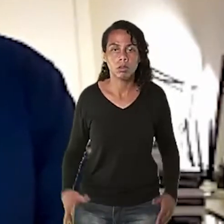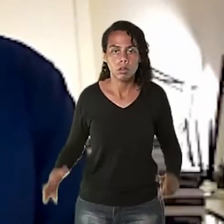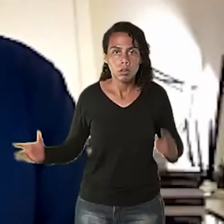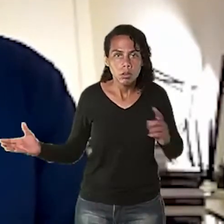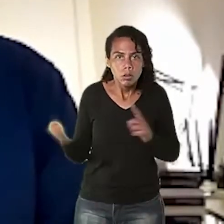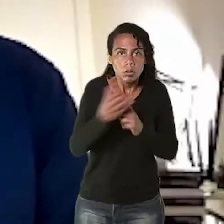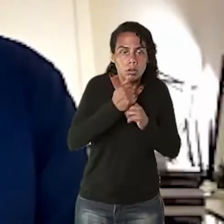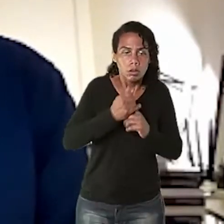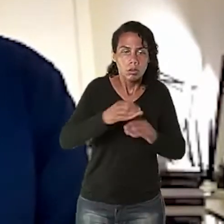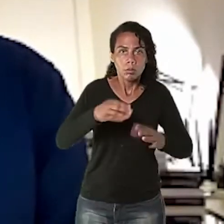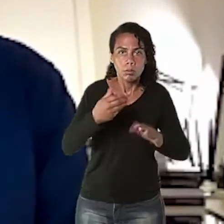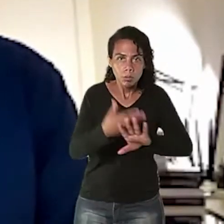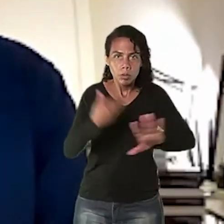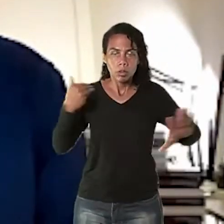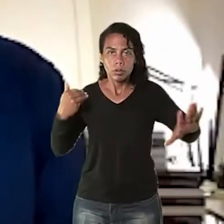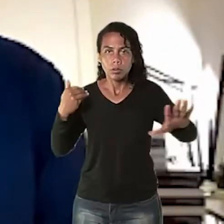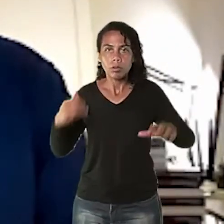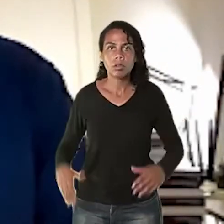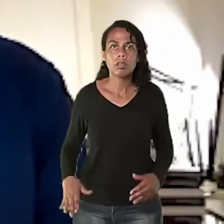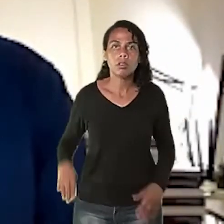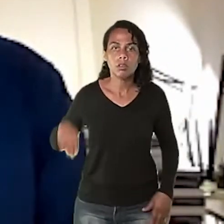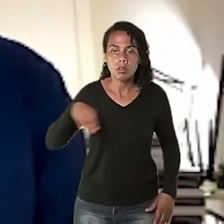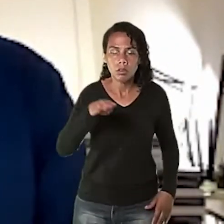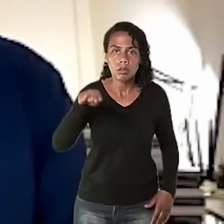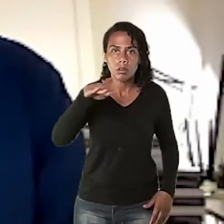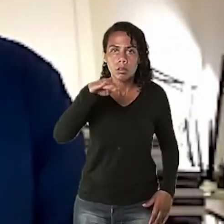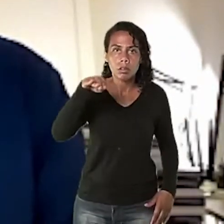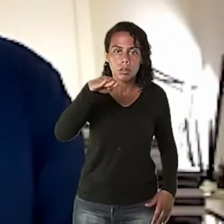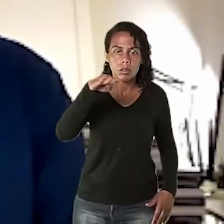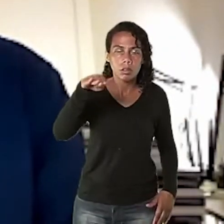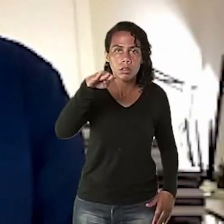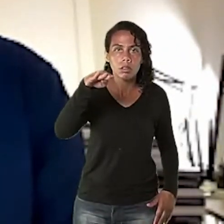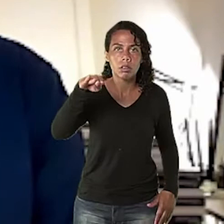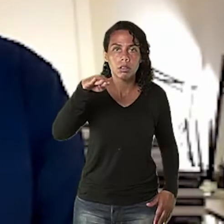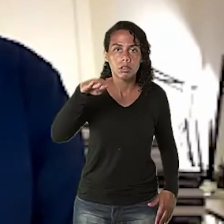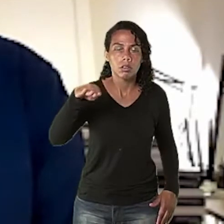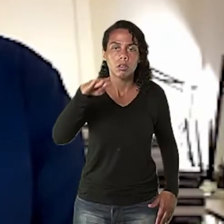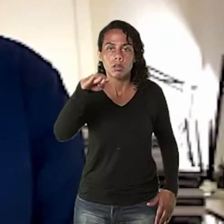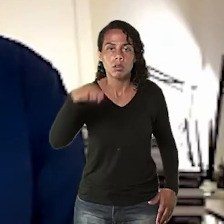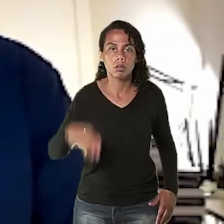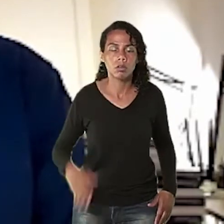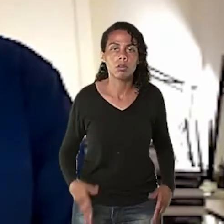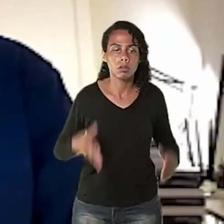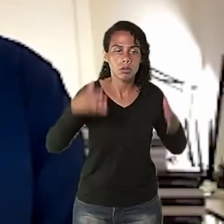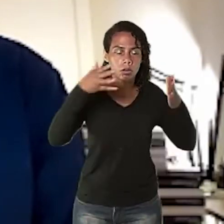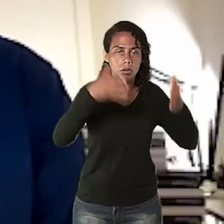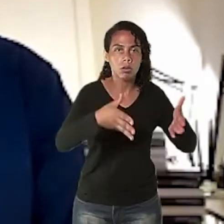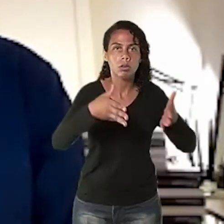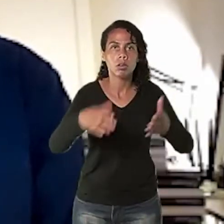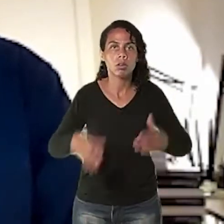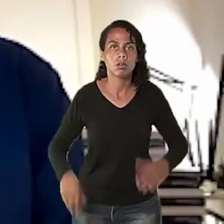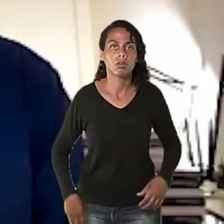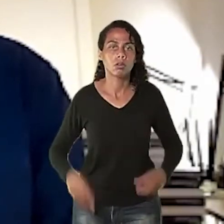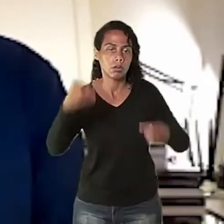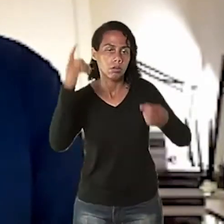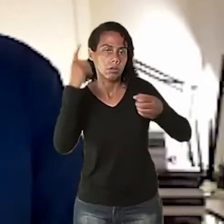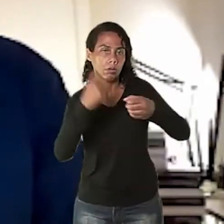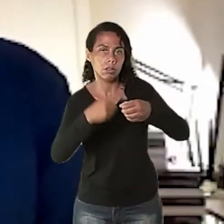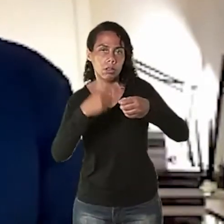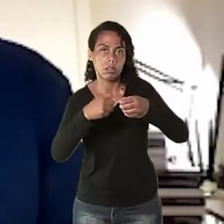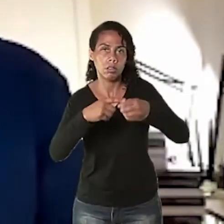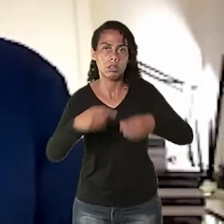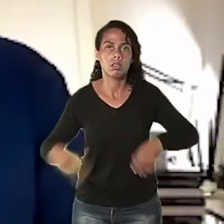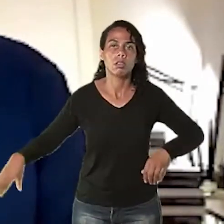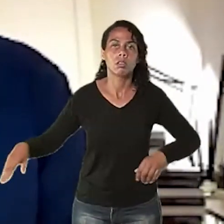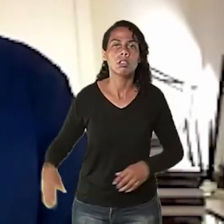né? E vou parar numa barraquinha de sopa quente de manhã em Macau, na Rua da Felicidade, que é uma...